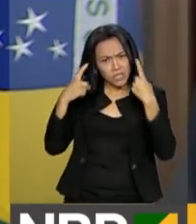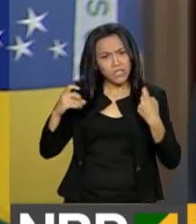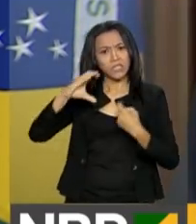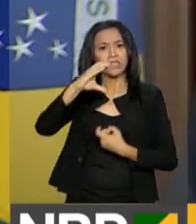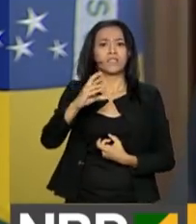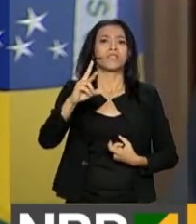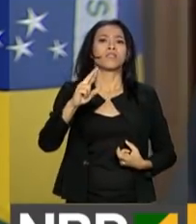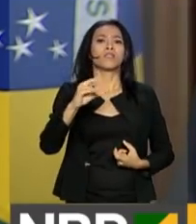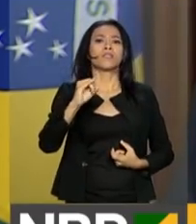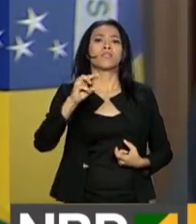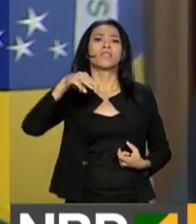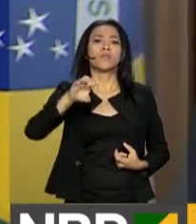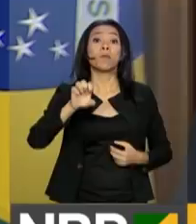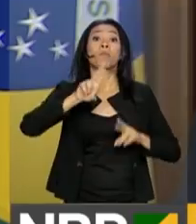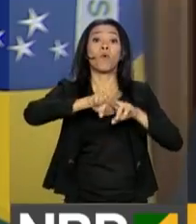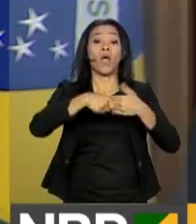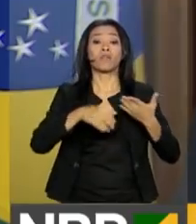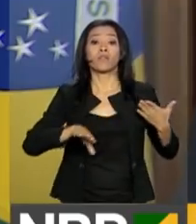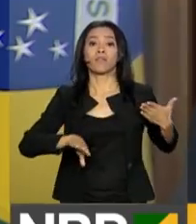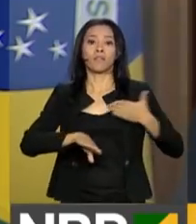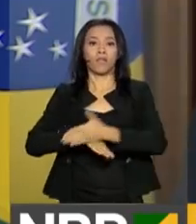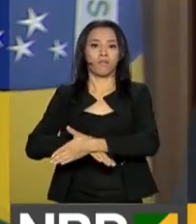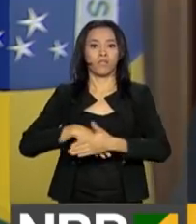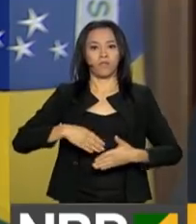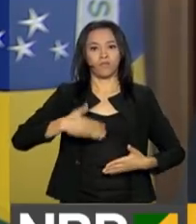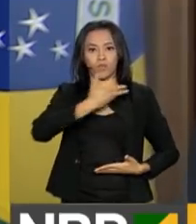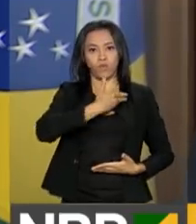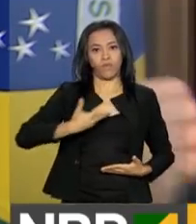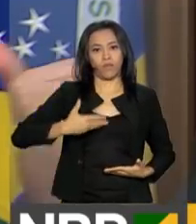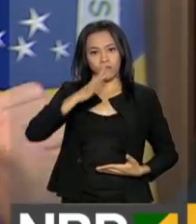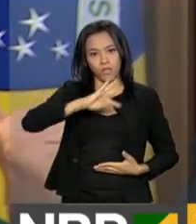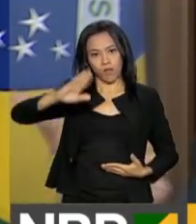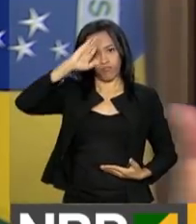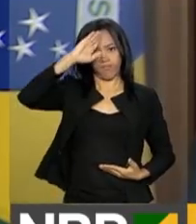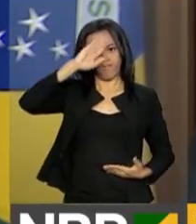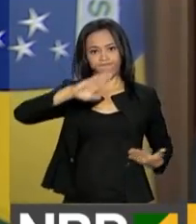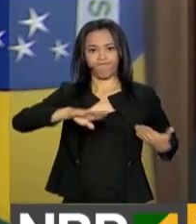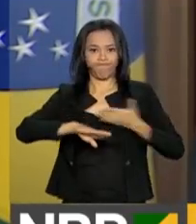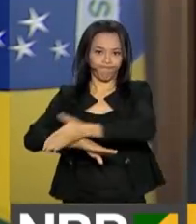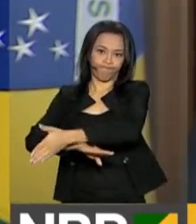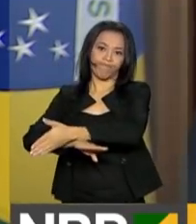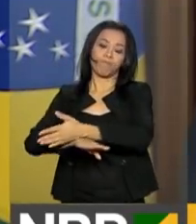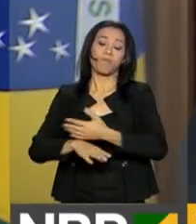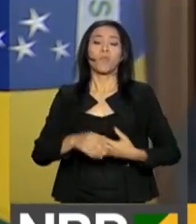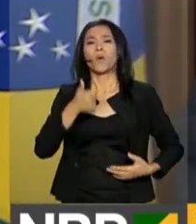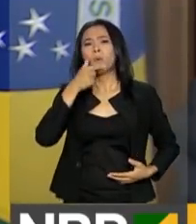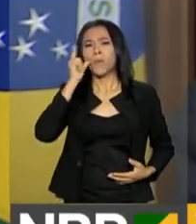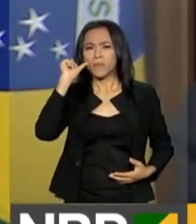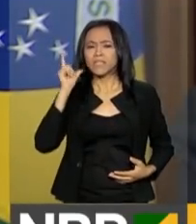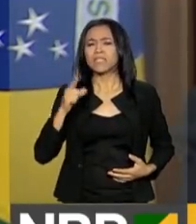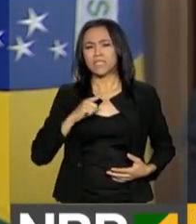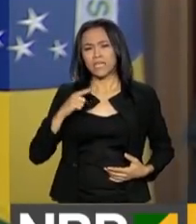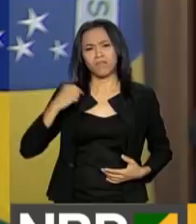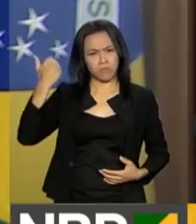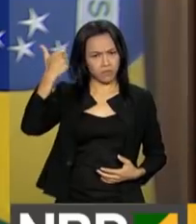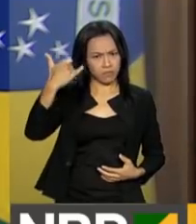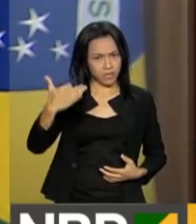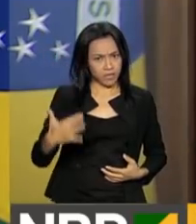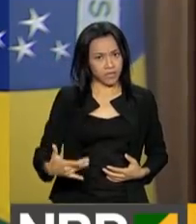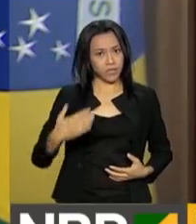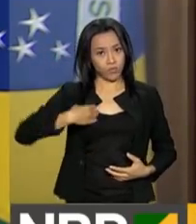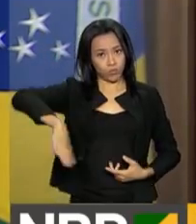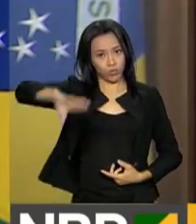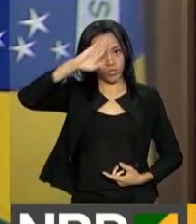na mídia lula a federal no rio de janeiro ontem ainda houve uma exposição no presidente hu será